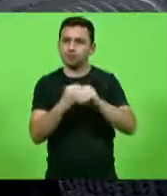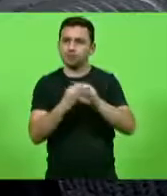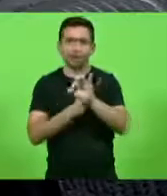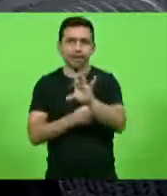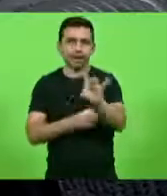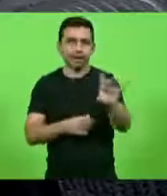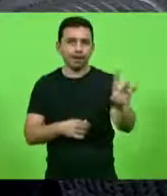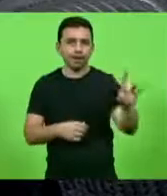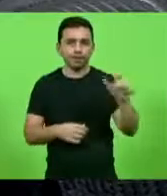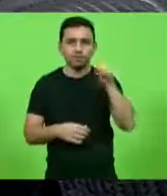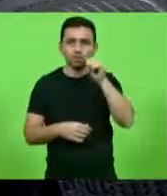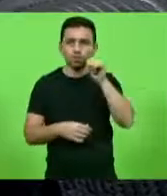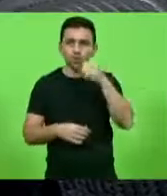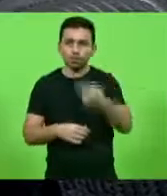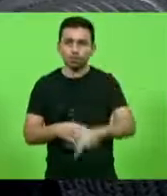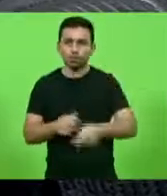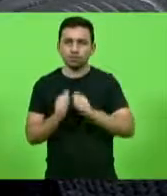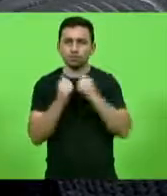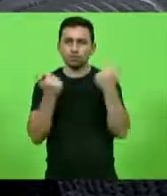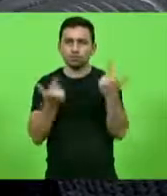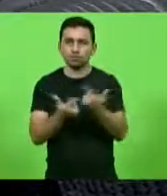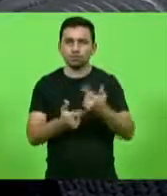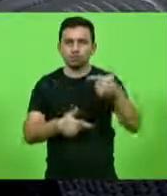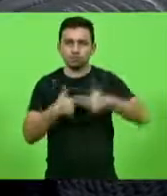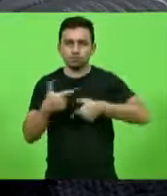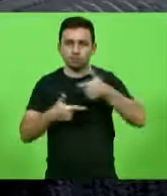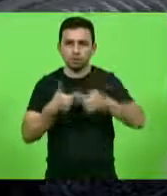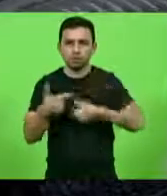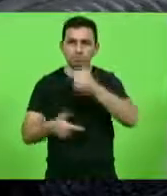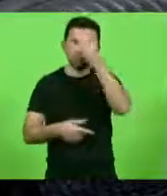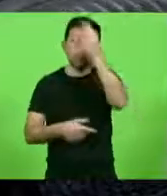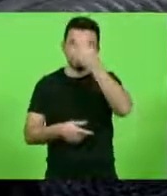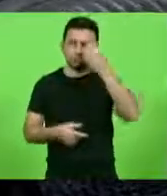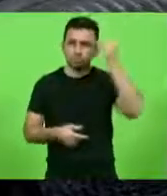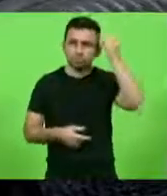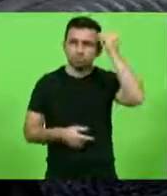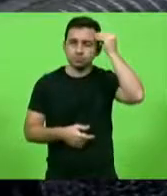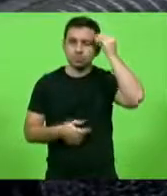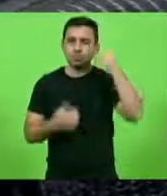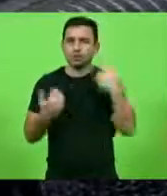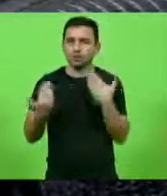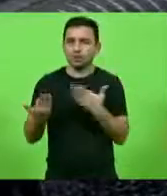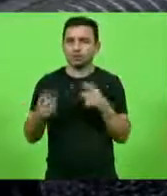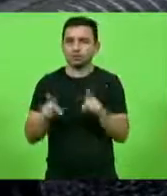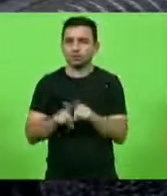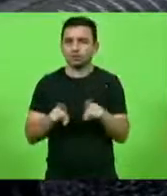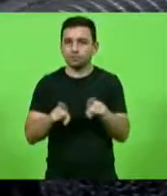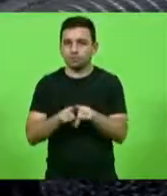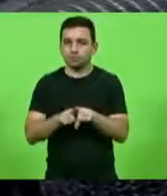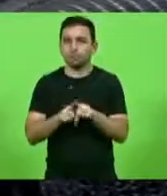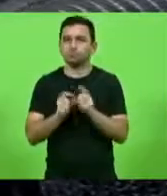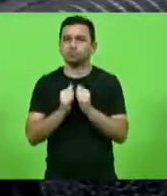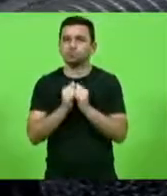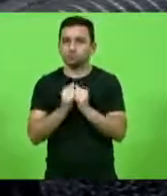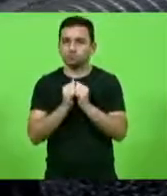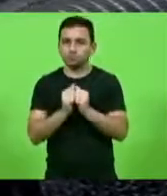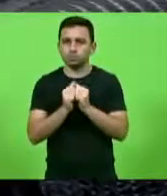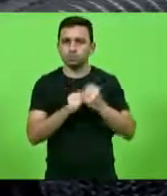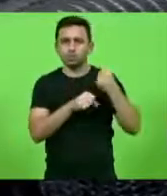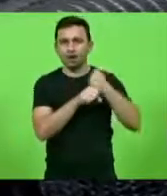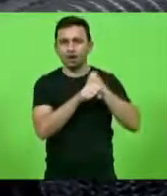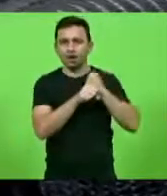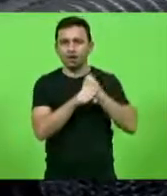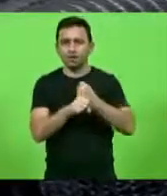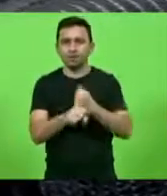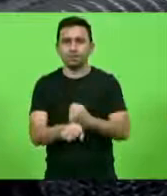mulher dessa casa, ao trabalho que a deputada Luciane Carminati também integralizou nesses últimos anos.